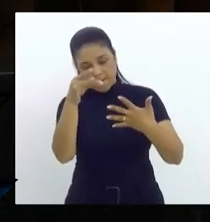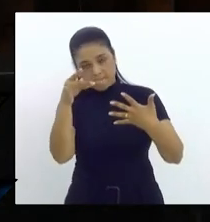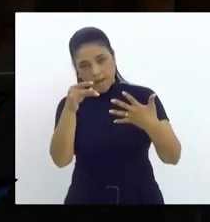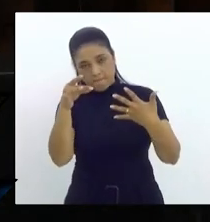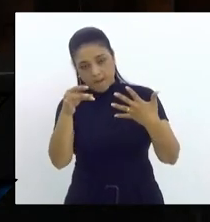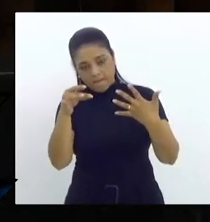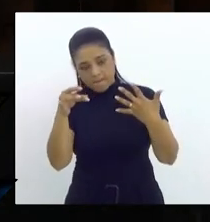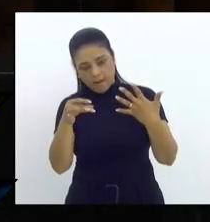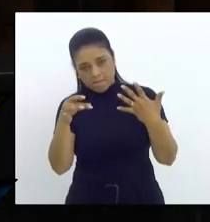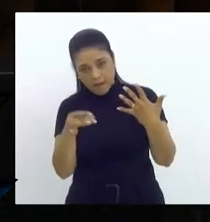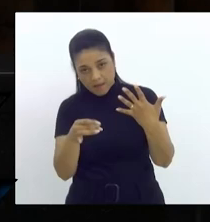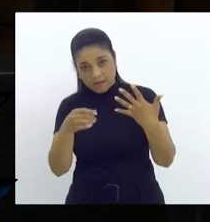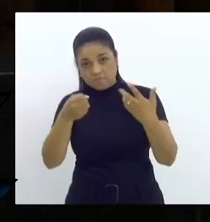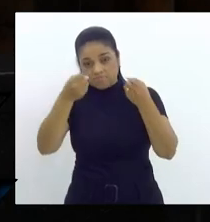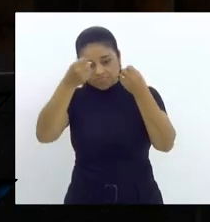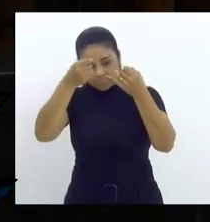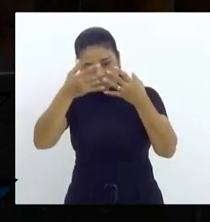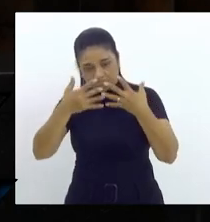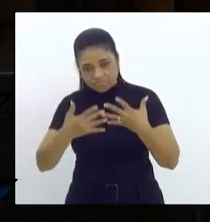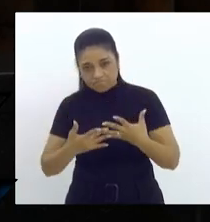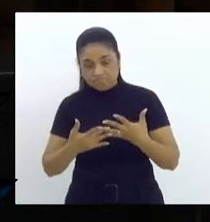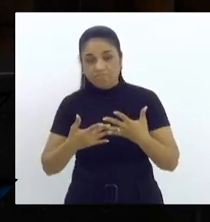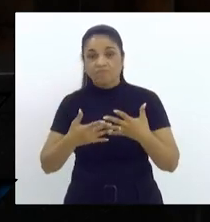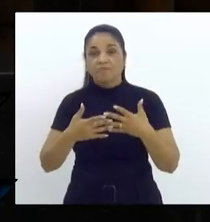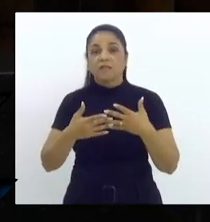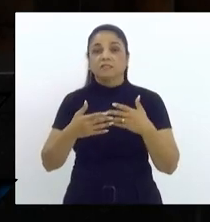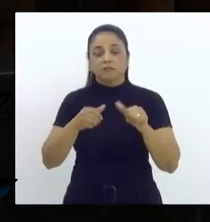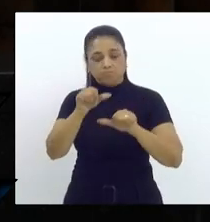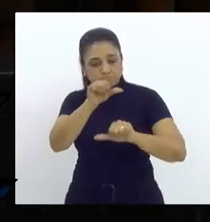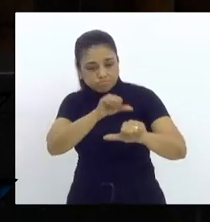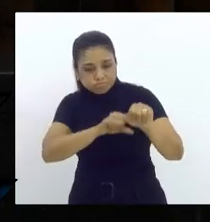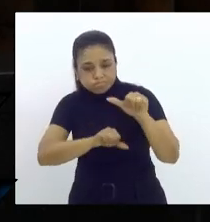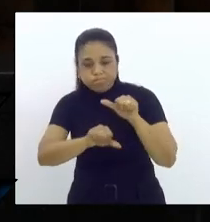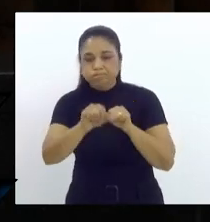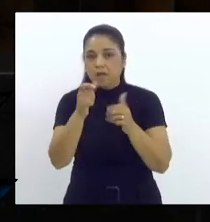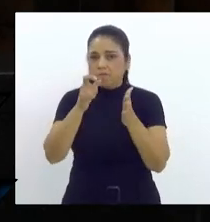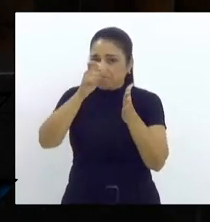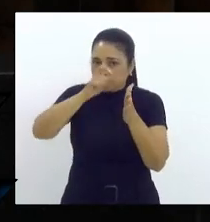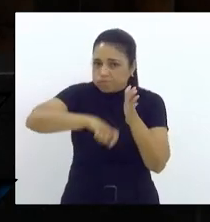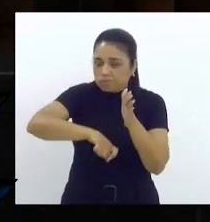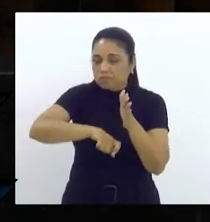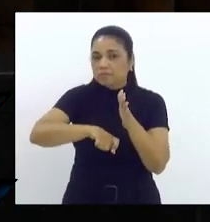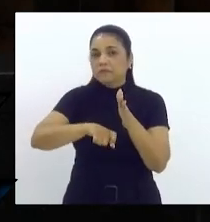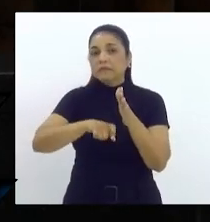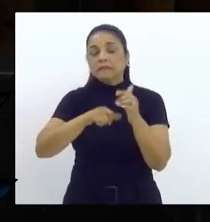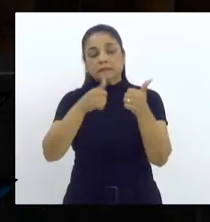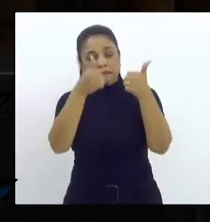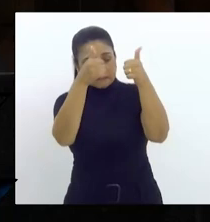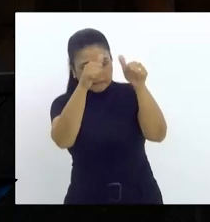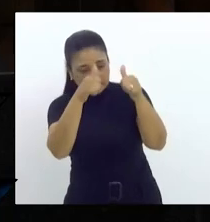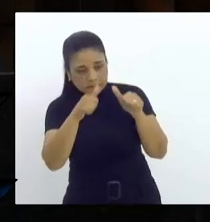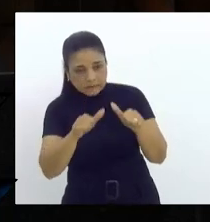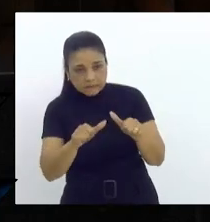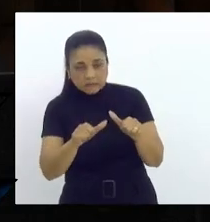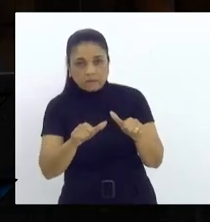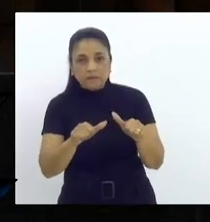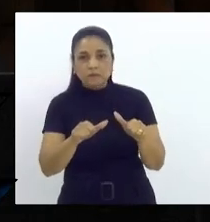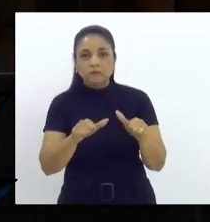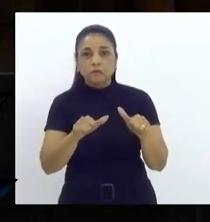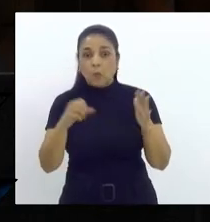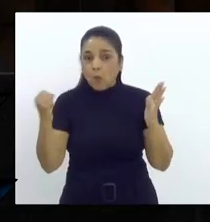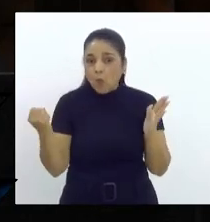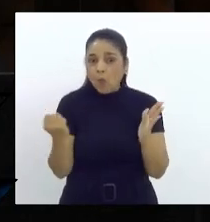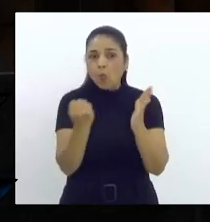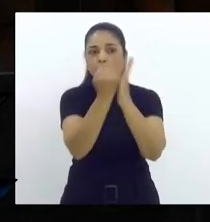por ponto dessa reforma tributária e analisando qual o impacto